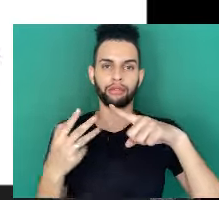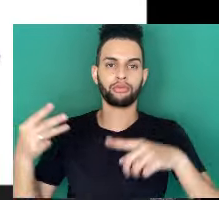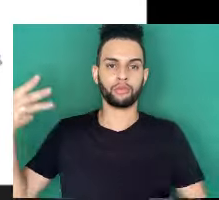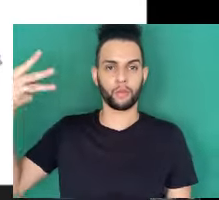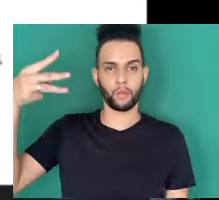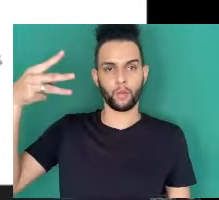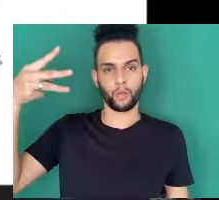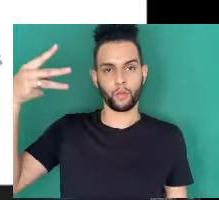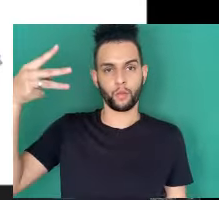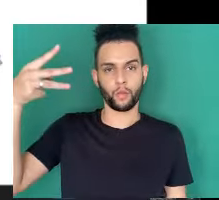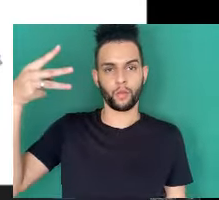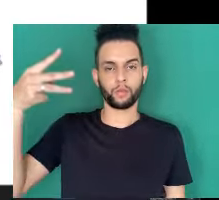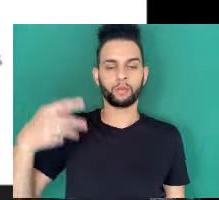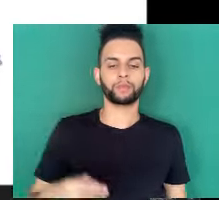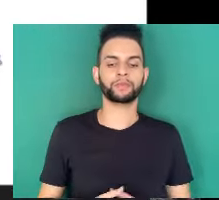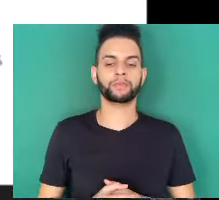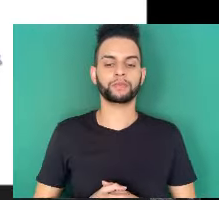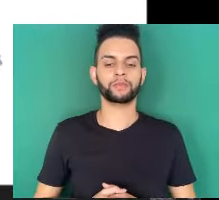elevado a 3.